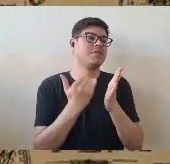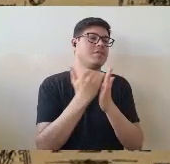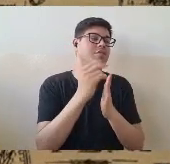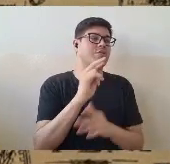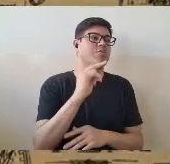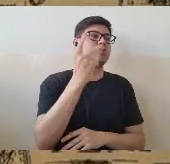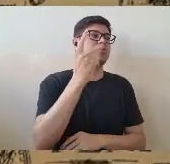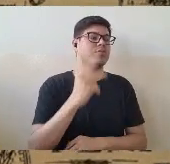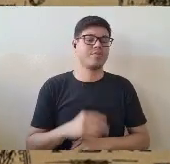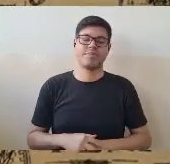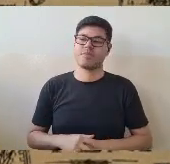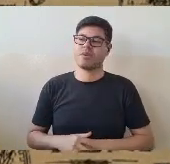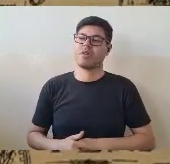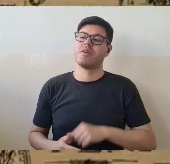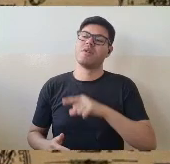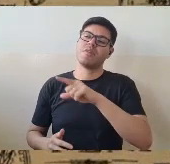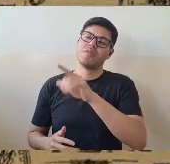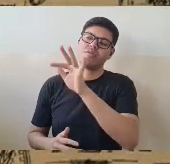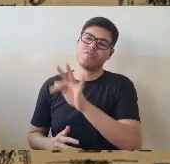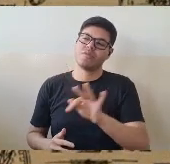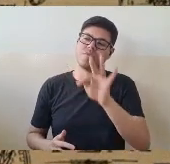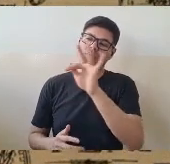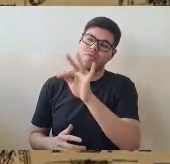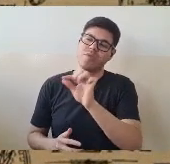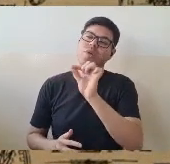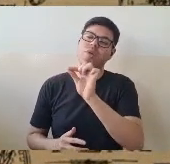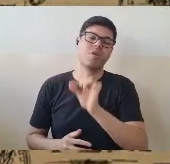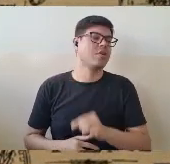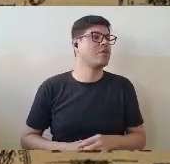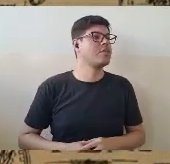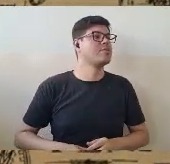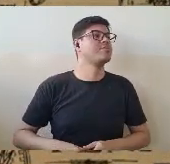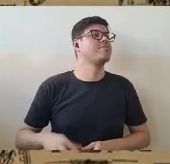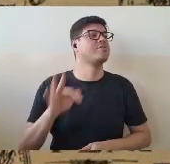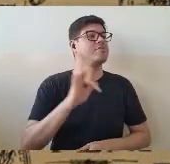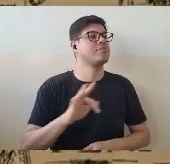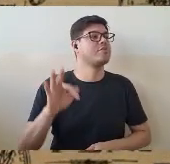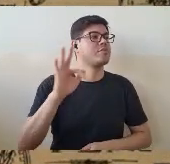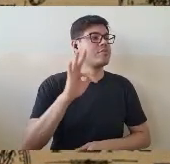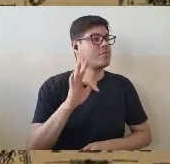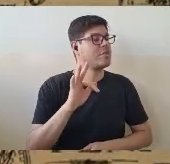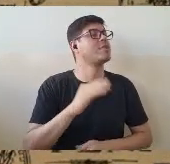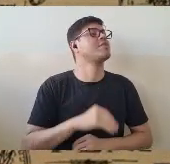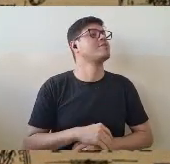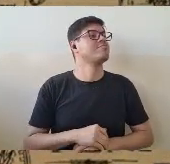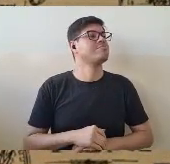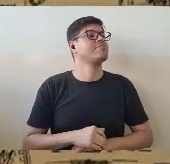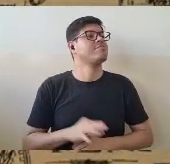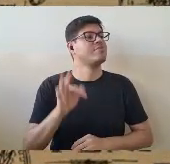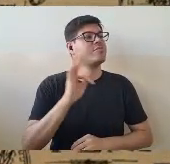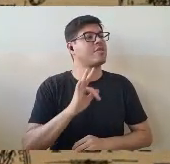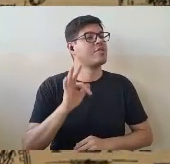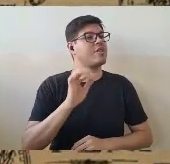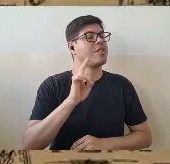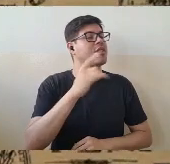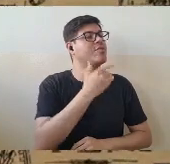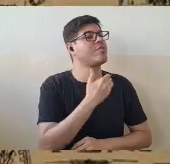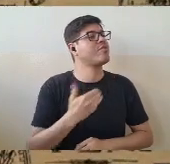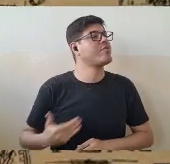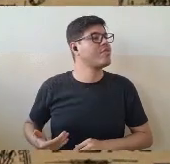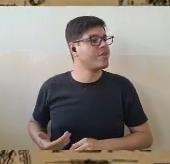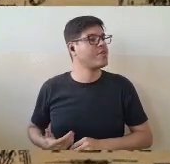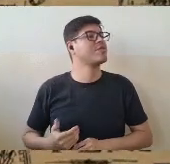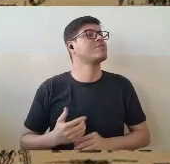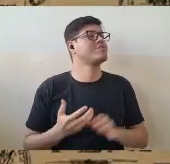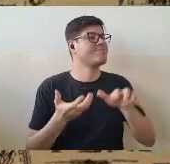estudou onde? Sua formação? Estudei na Faculdade Federal de Medicina, De Uberaba, Uberaba. Triângulo Mineiro. Que coisa. Triângulo Mineiro tem